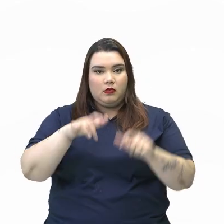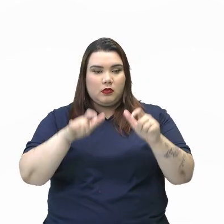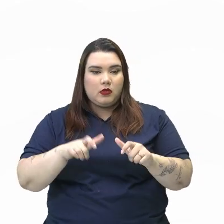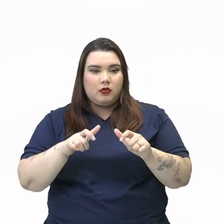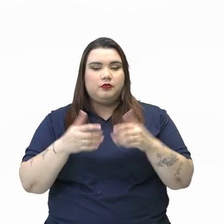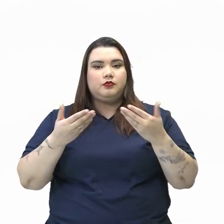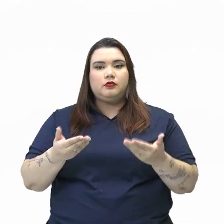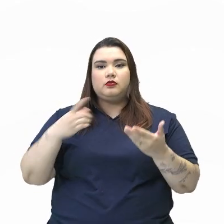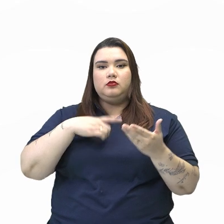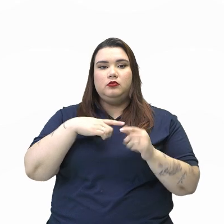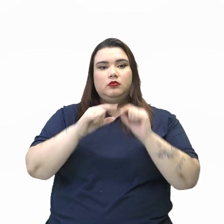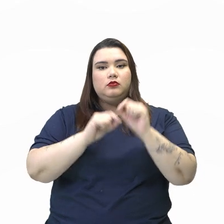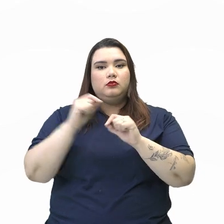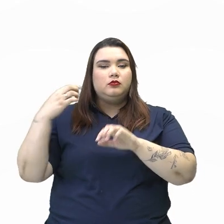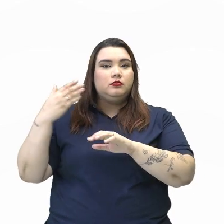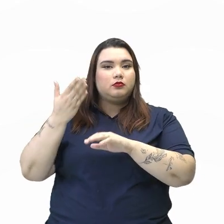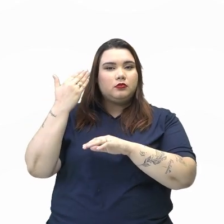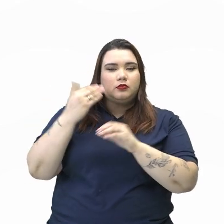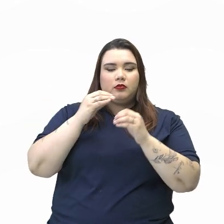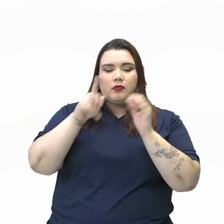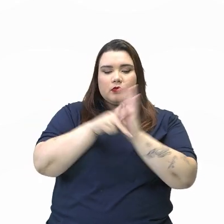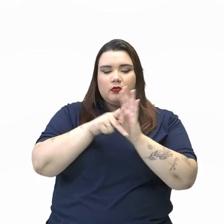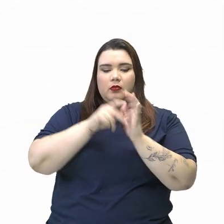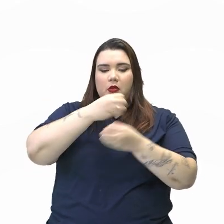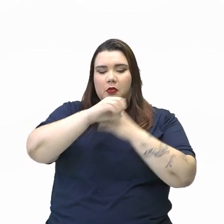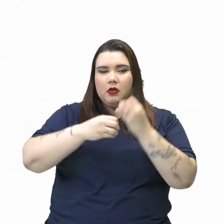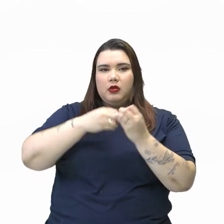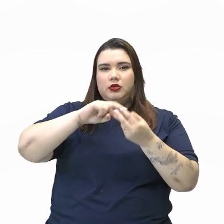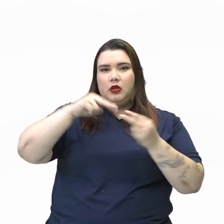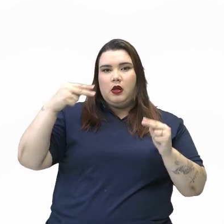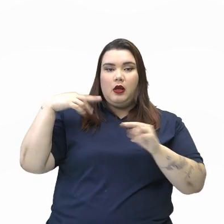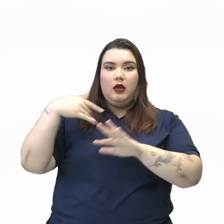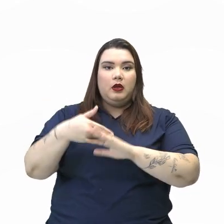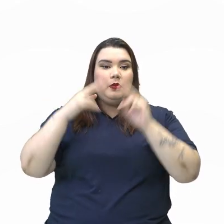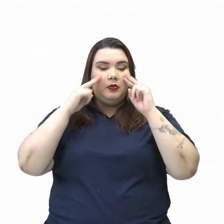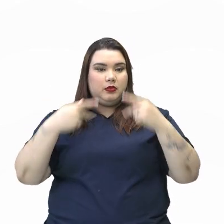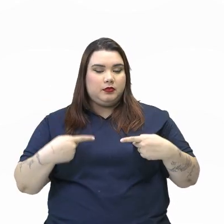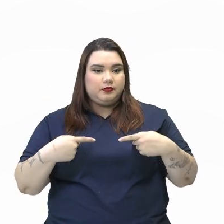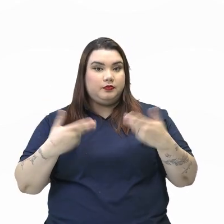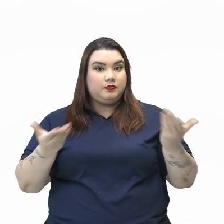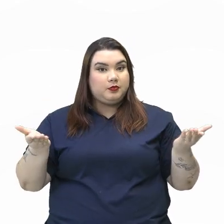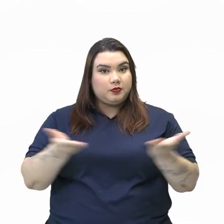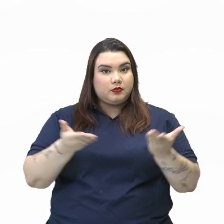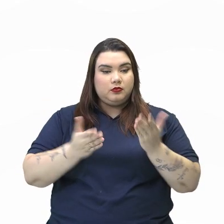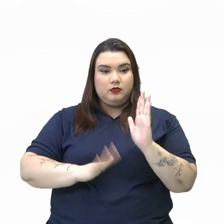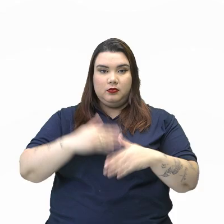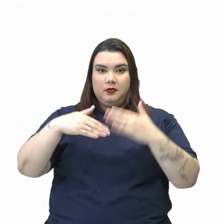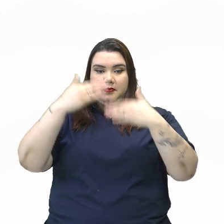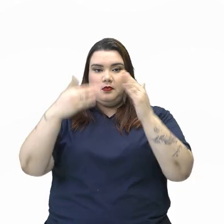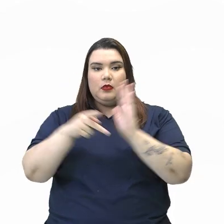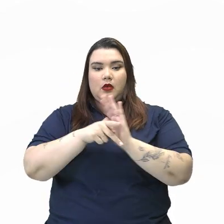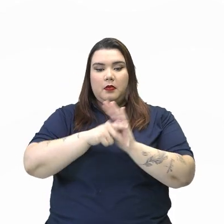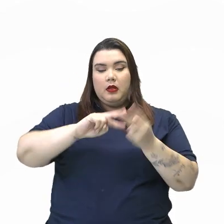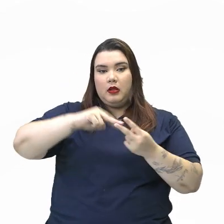desde micro-organismos até os seres humanos, né? Atualmente, né, com os avanços do sequenciamento de